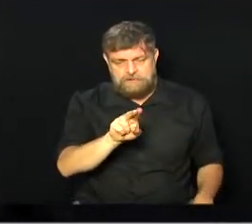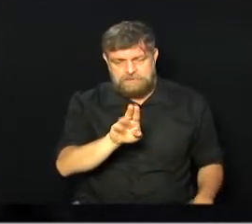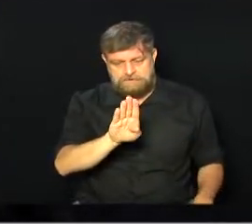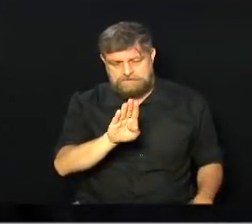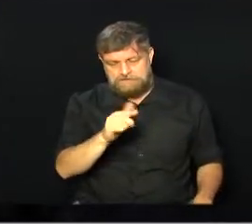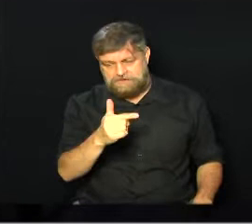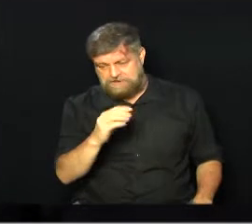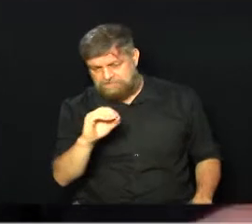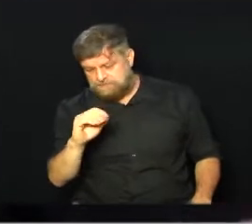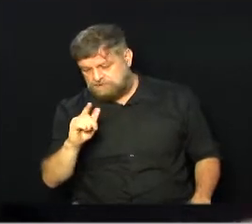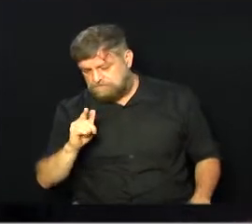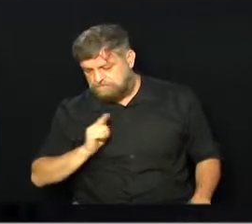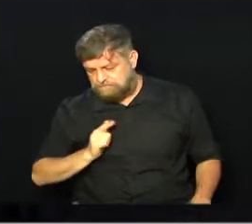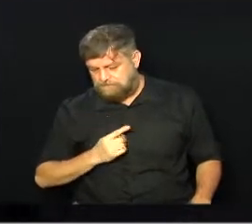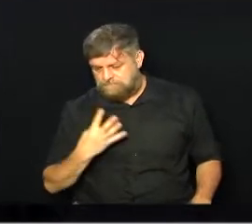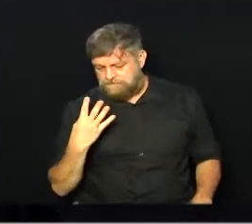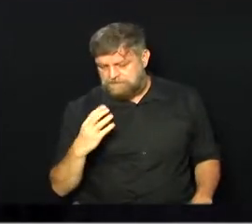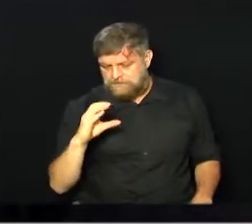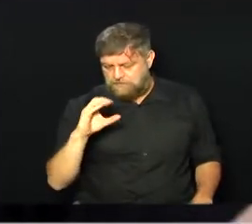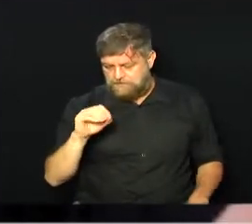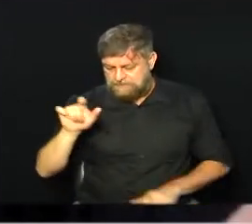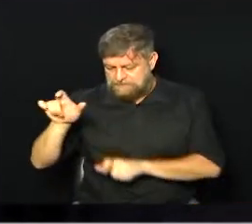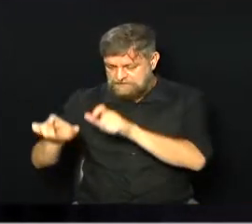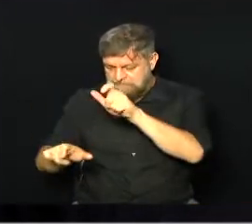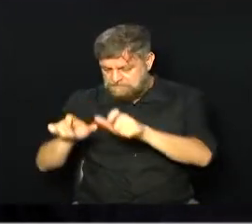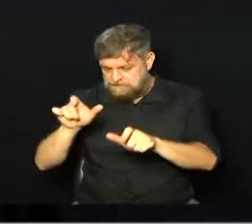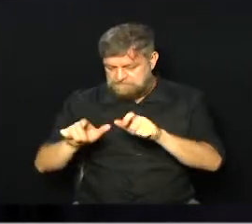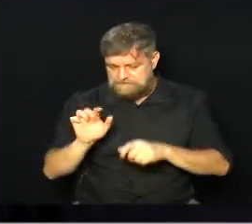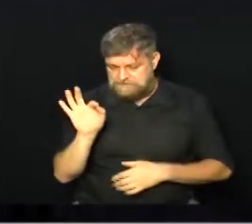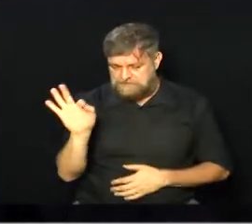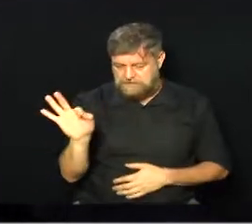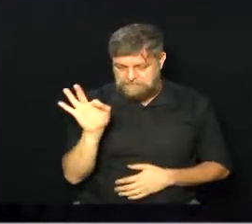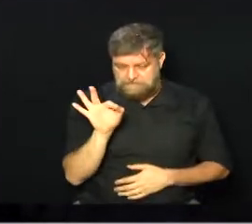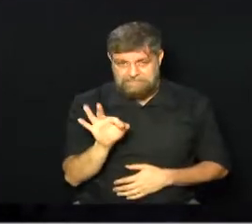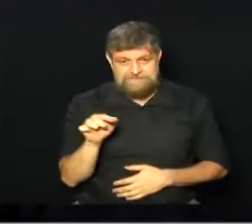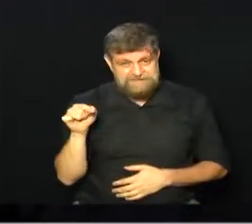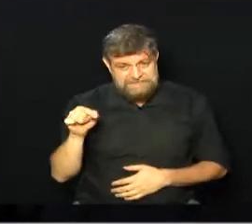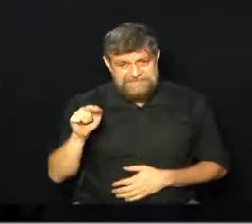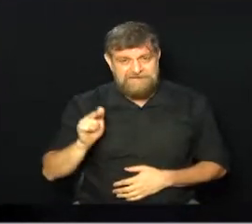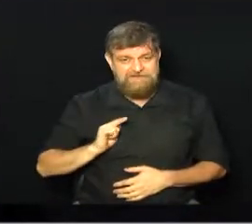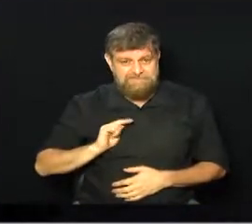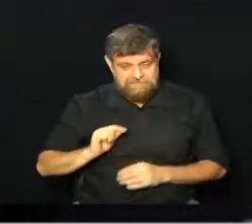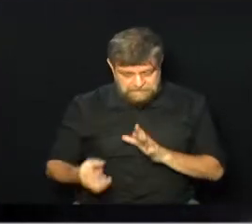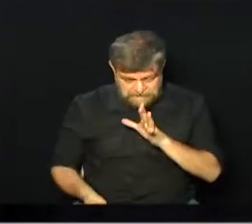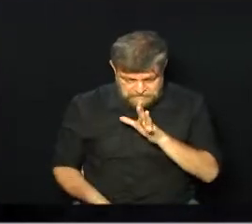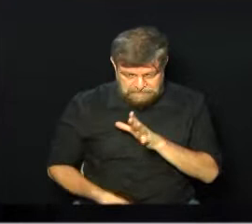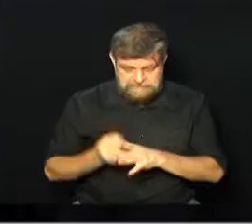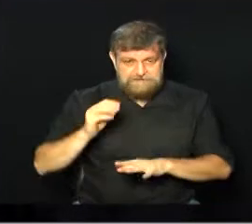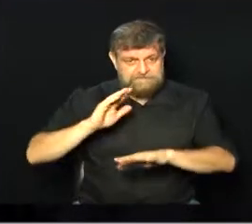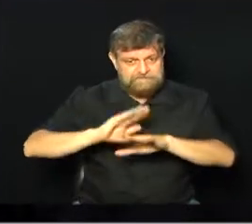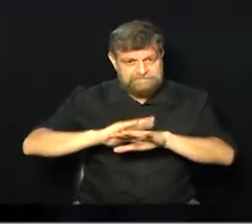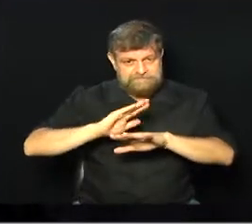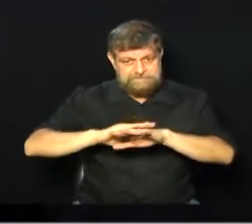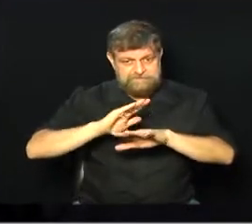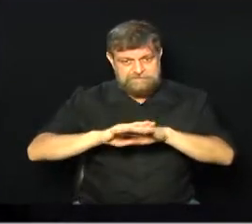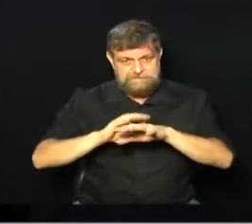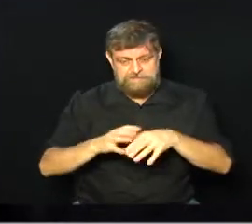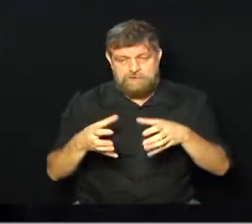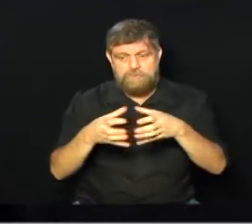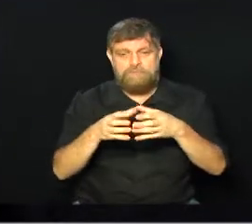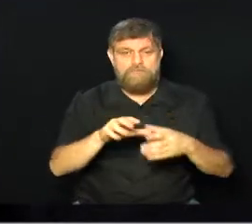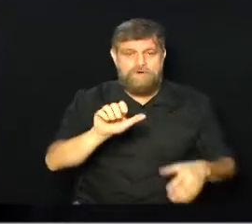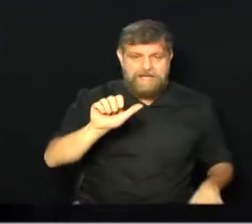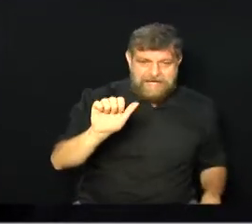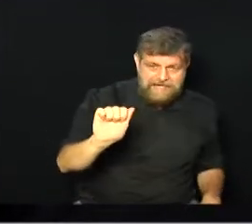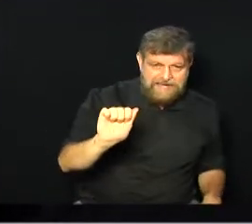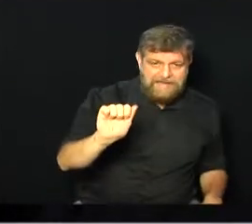de 30, 40 jogadores que você tem, existe um percentual dos atletas que vão virar atletas de nível de Série A, que a gente